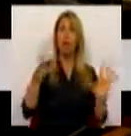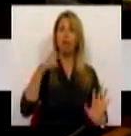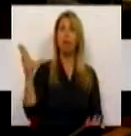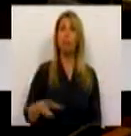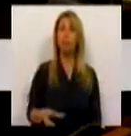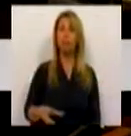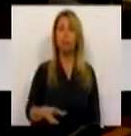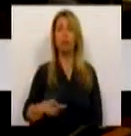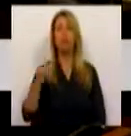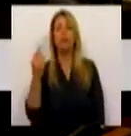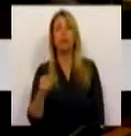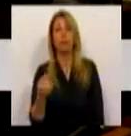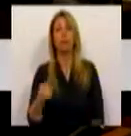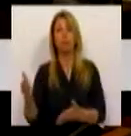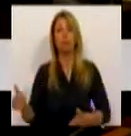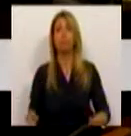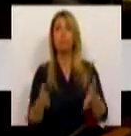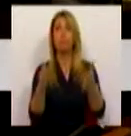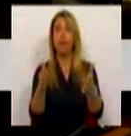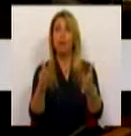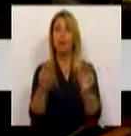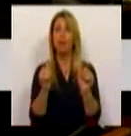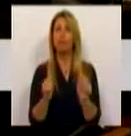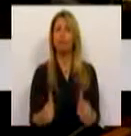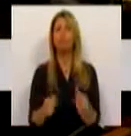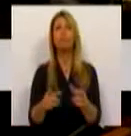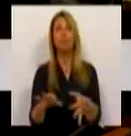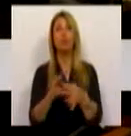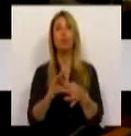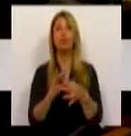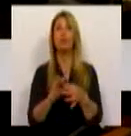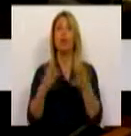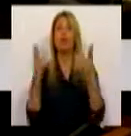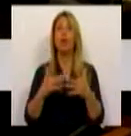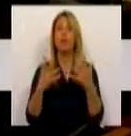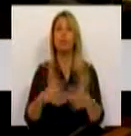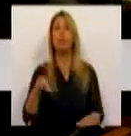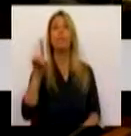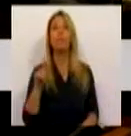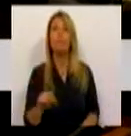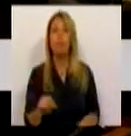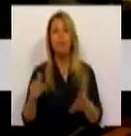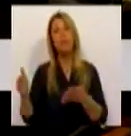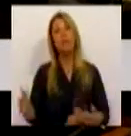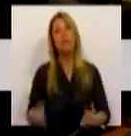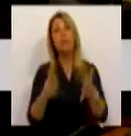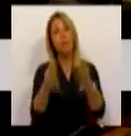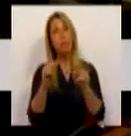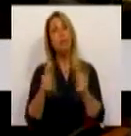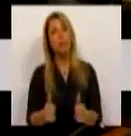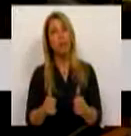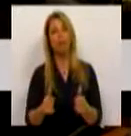Portugal está na trajetória adequada de consolidação orçamental, mas também está na trajetória adequada